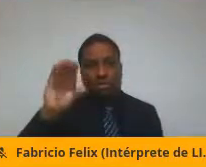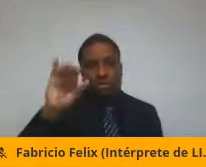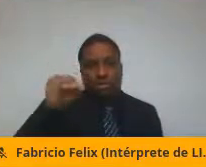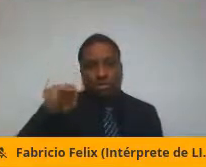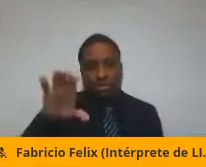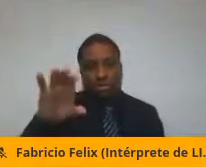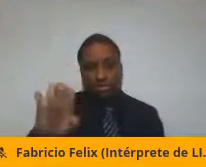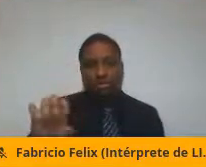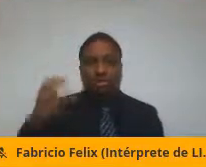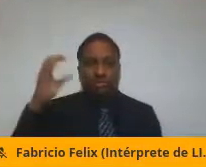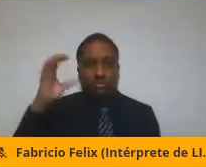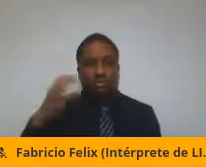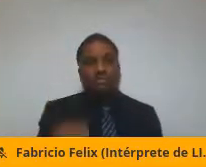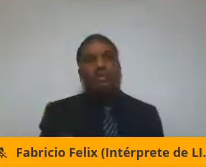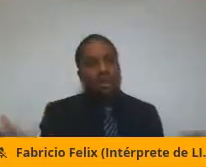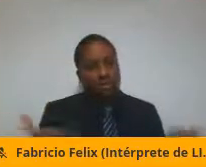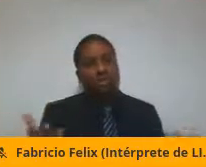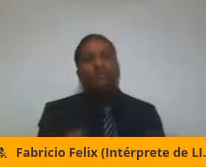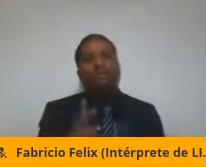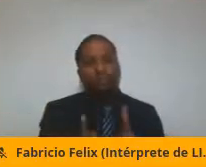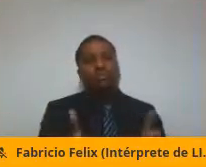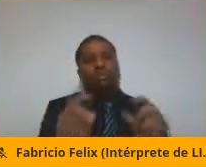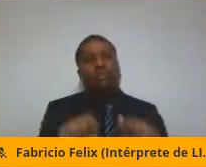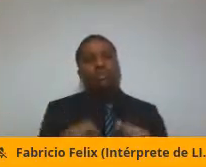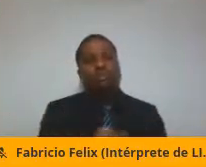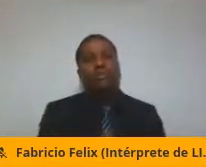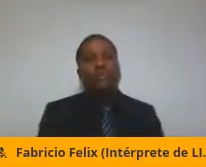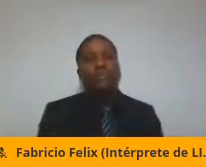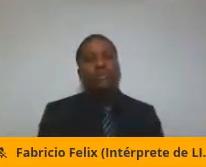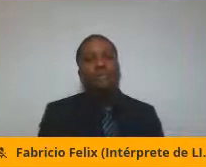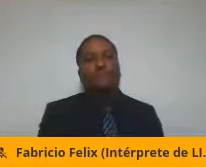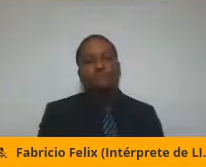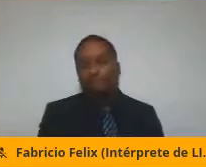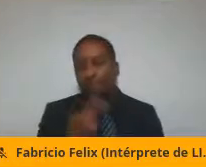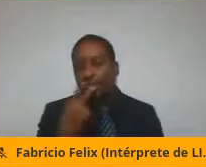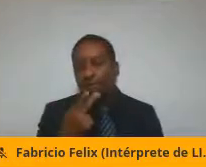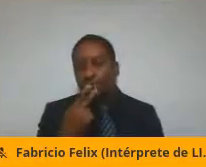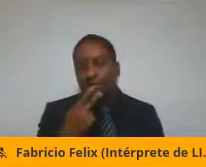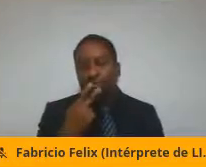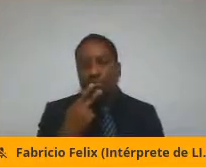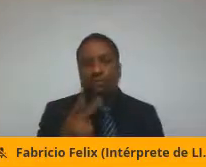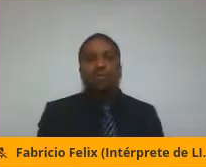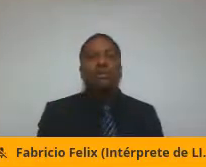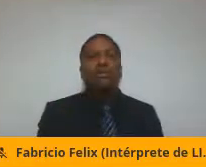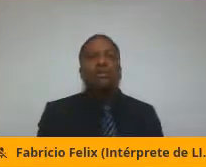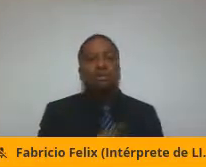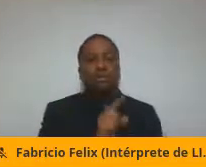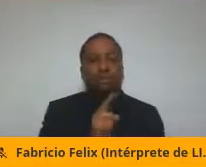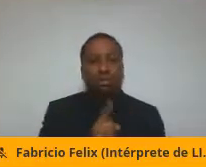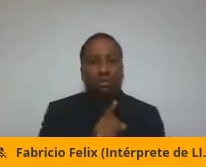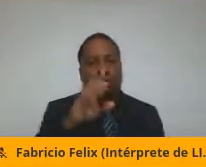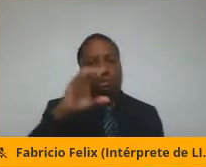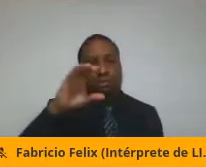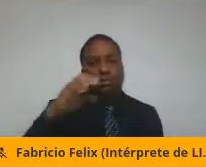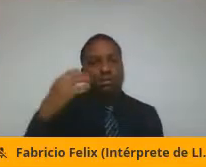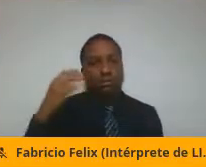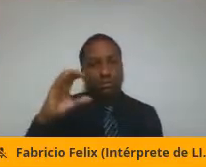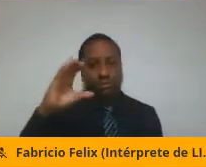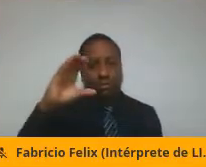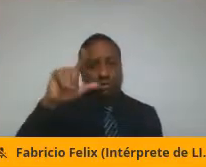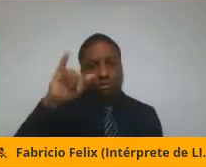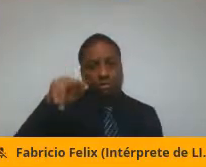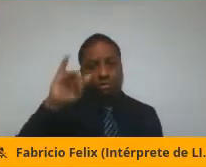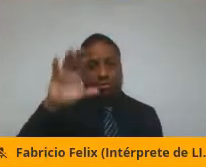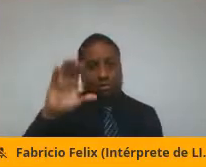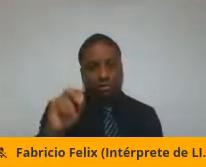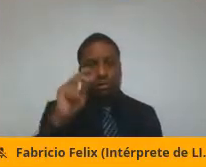Agora sim, a gente pode continuar. Falando de diagnóstico clínico, o doutor Fernando já